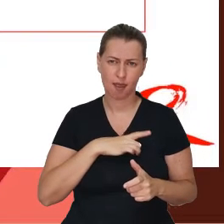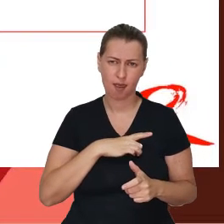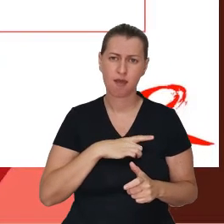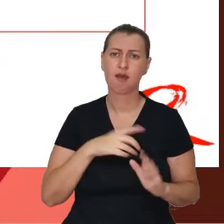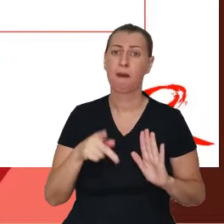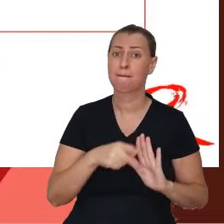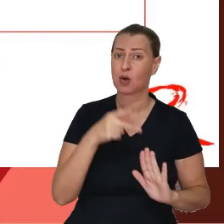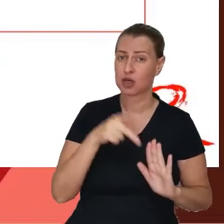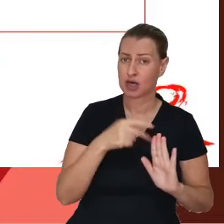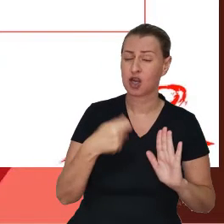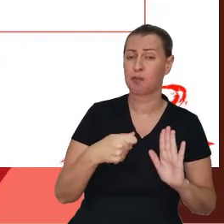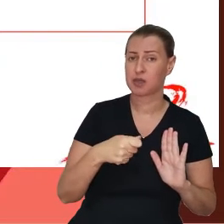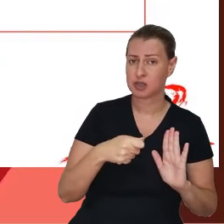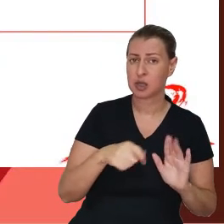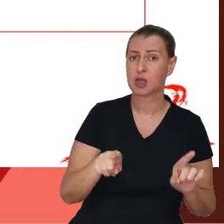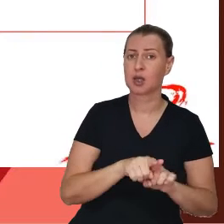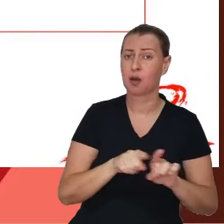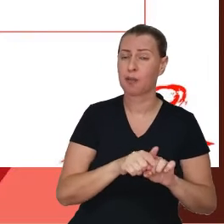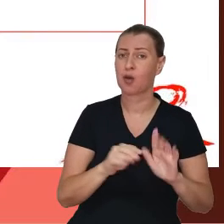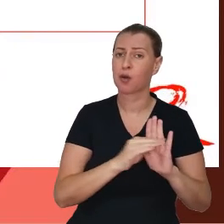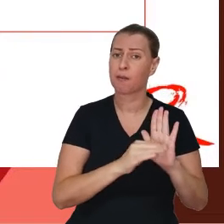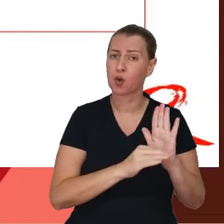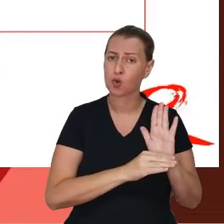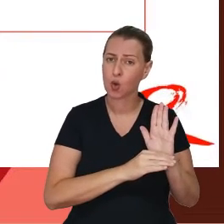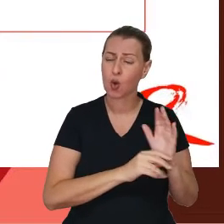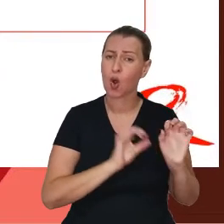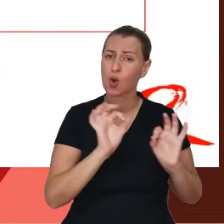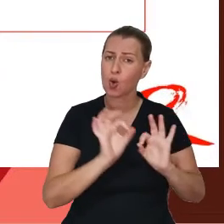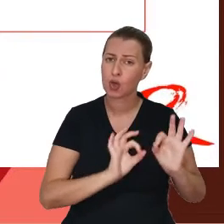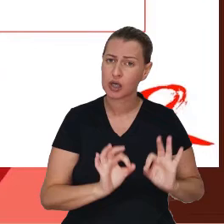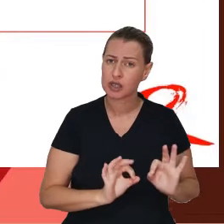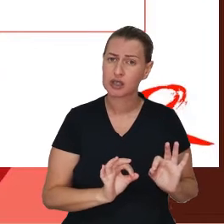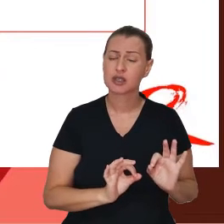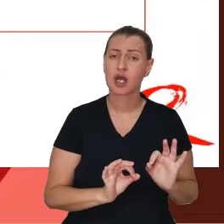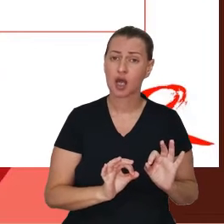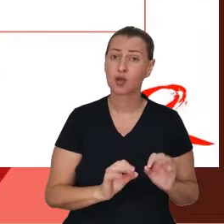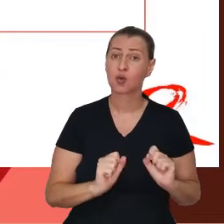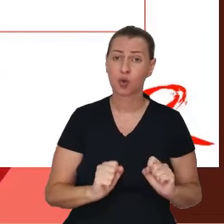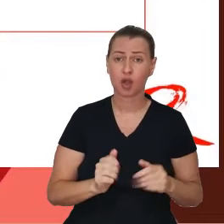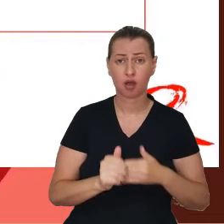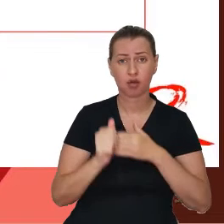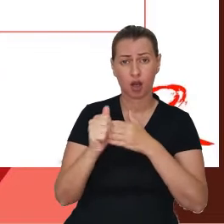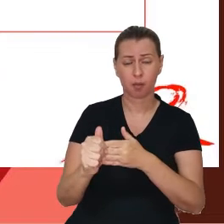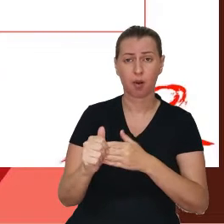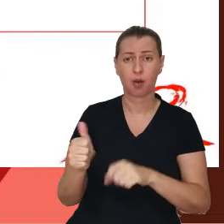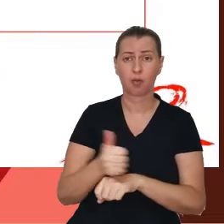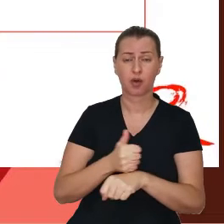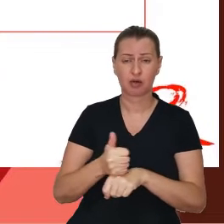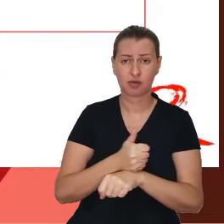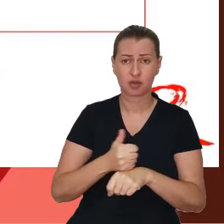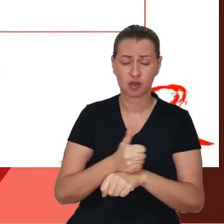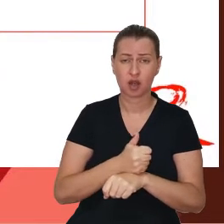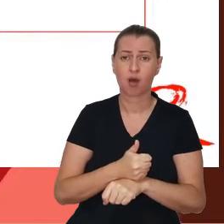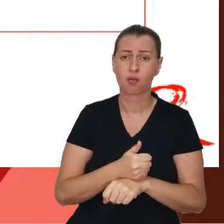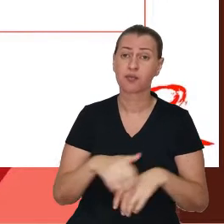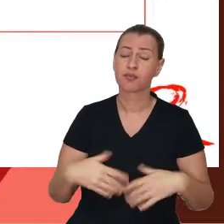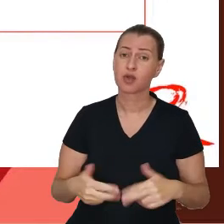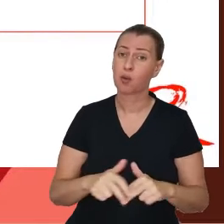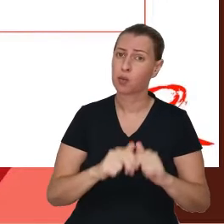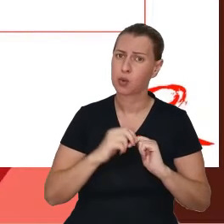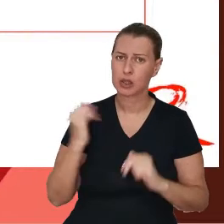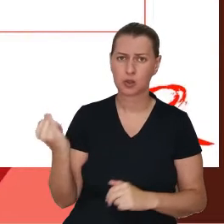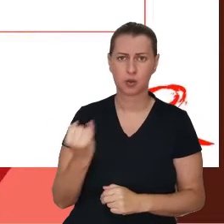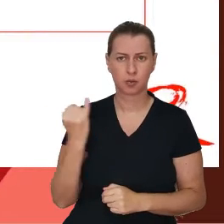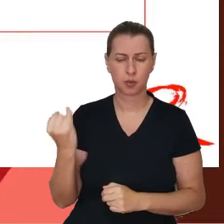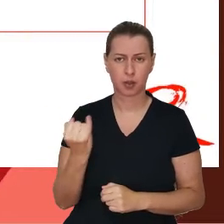um protocolo, né, institucional que norteie esses profissionais para a prescrição. Então, é bem